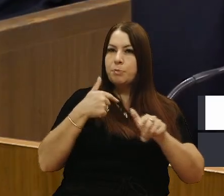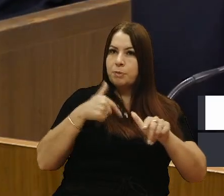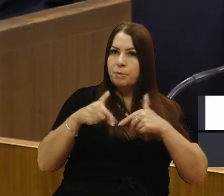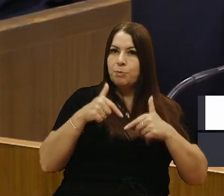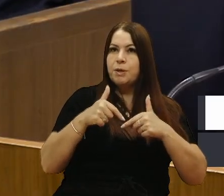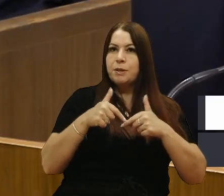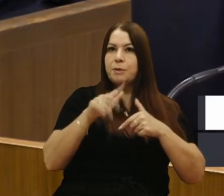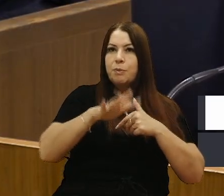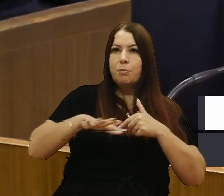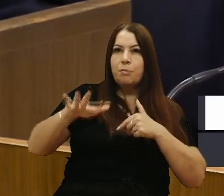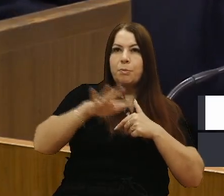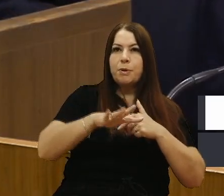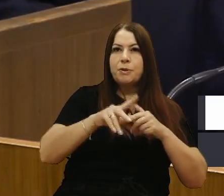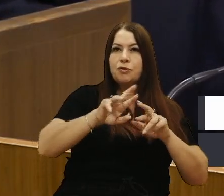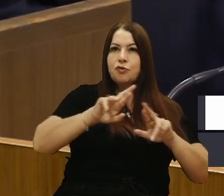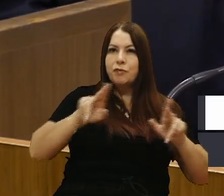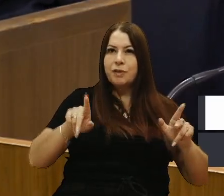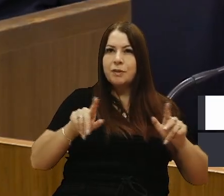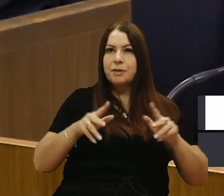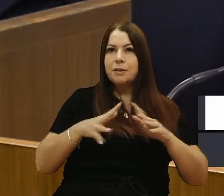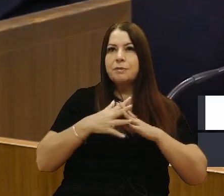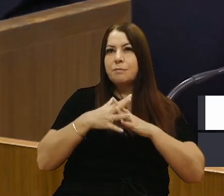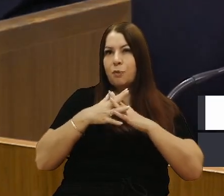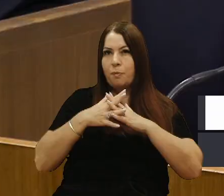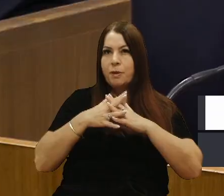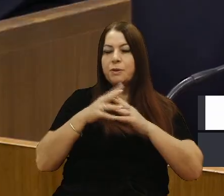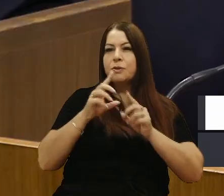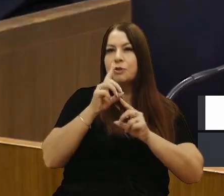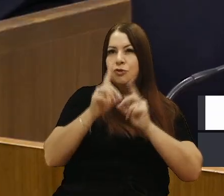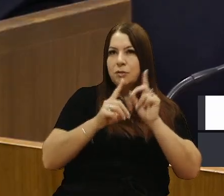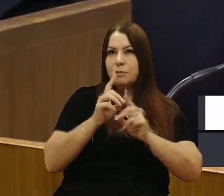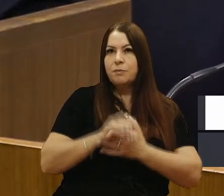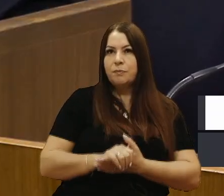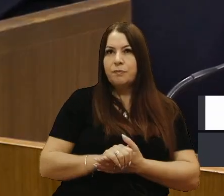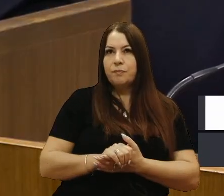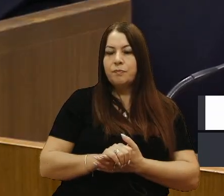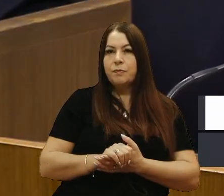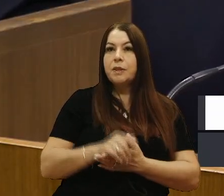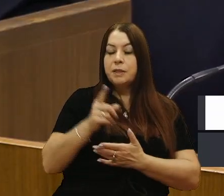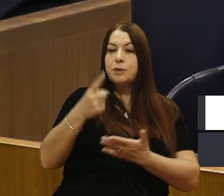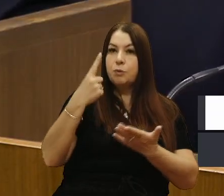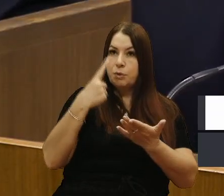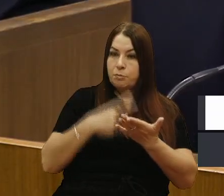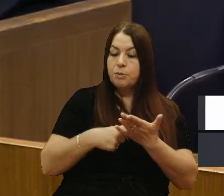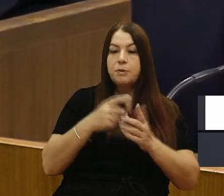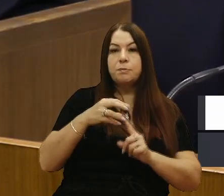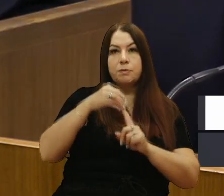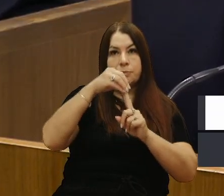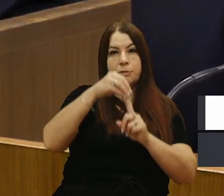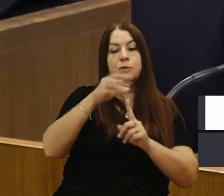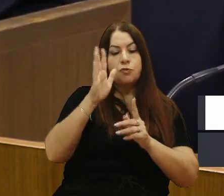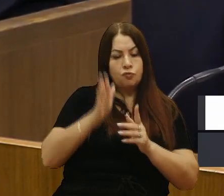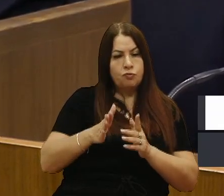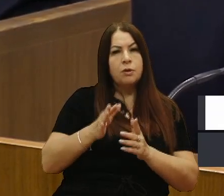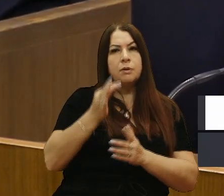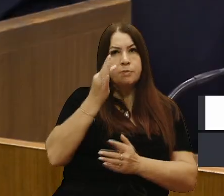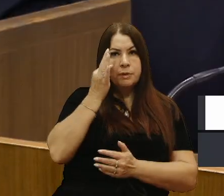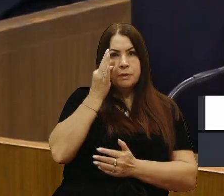em cenários complexos e dinâmicos. Esse compromisso, vale destacar, já estava